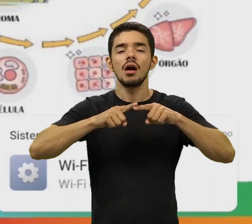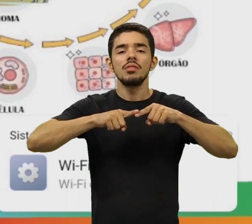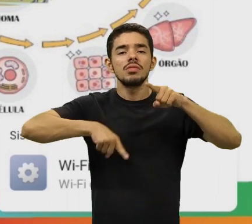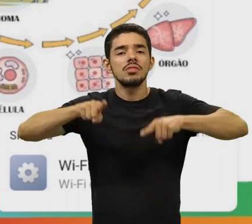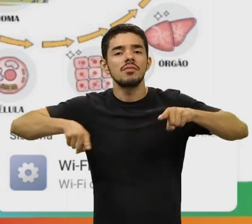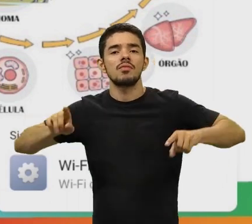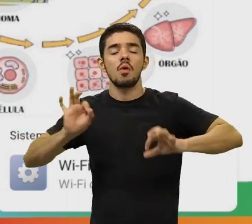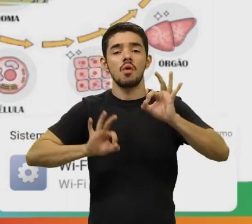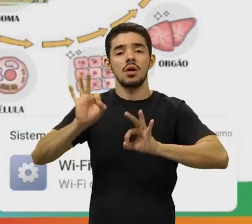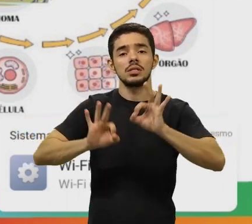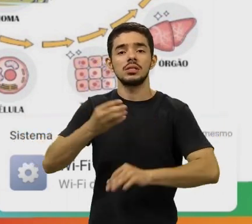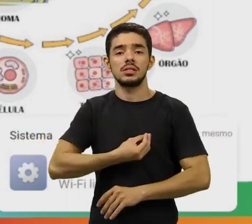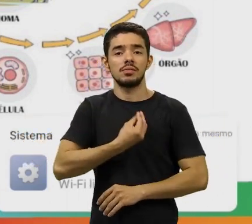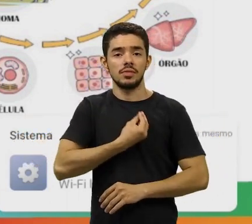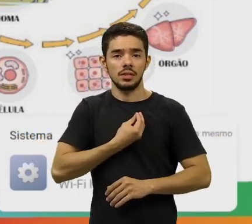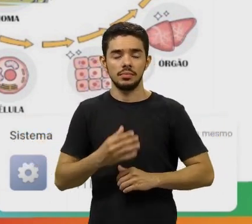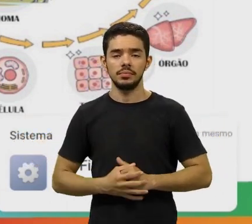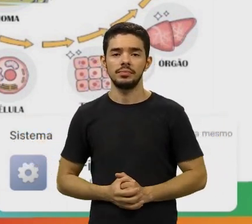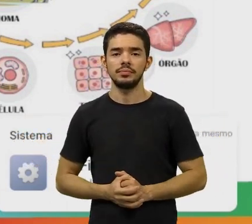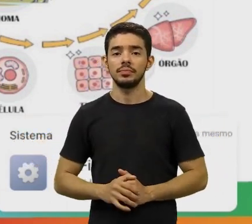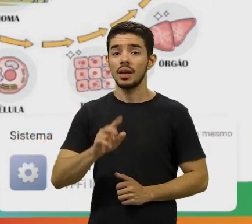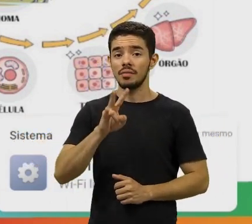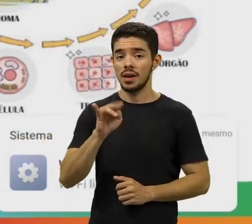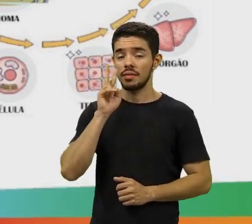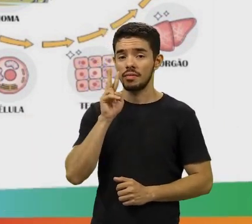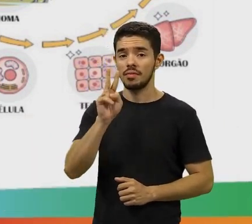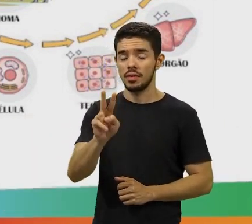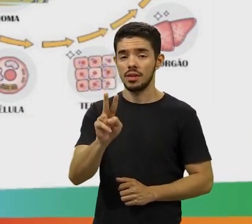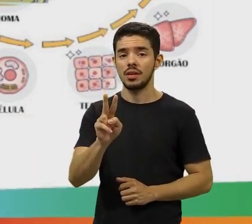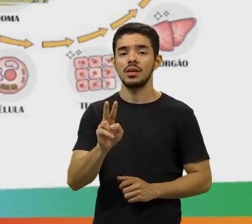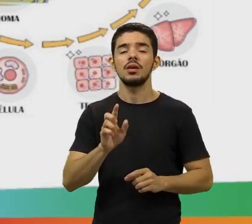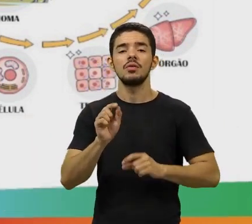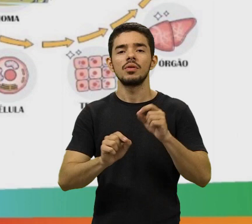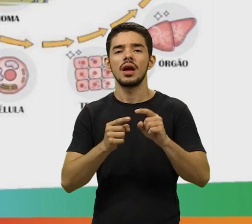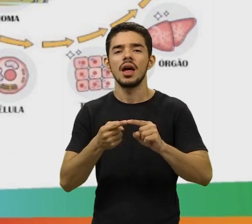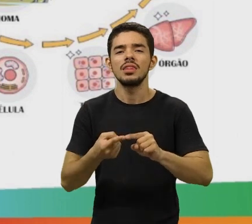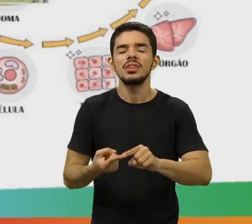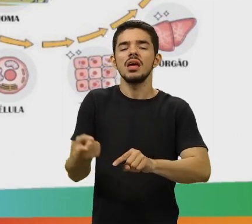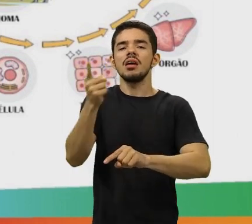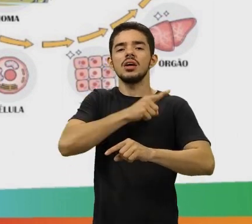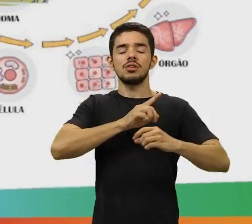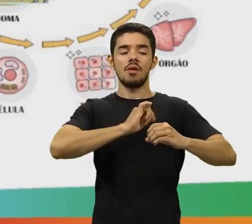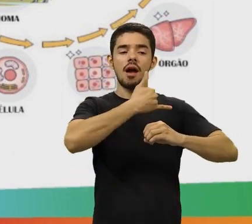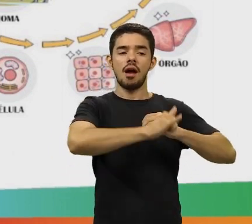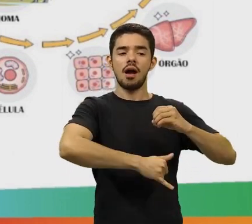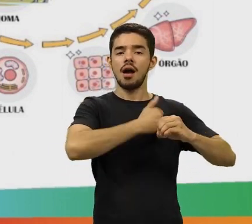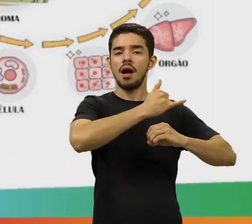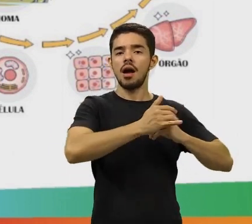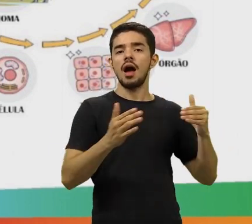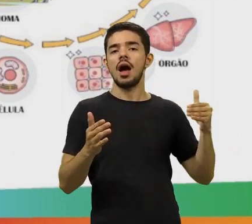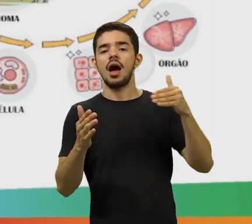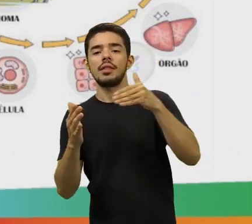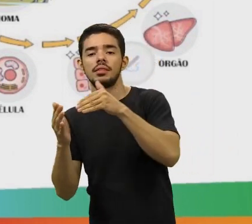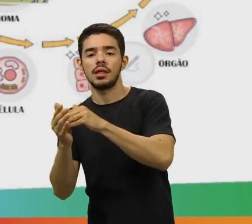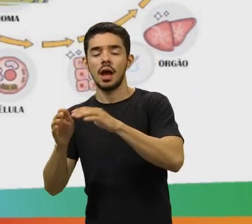Níveis de organização da vida. Então, nós vamos ver aqui as questões que vêm desde o átomo até a